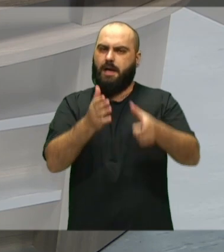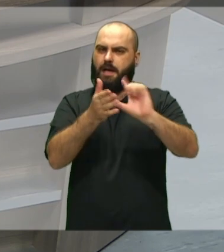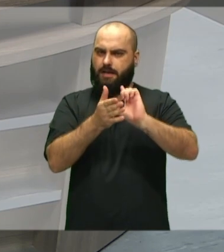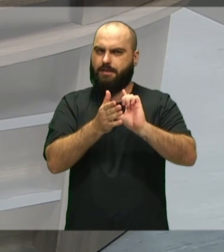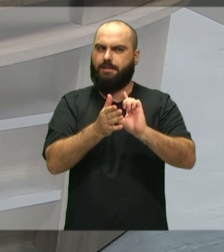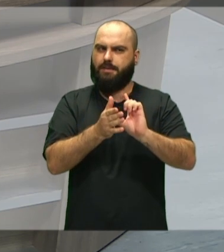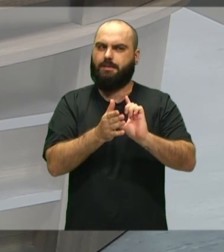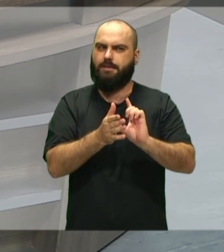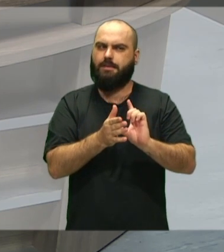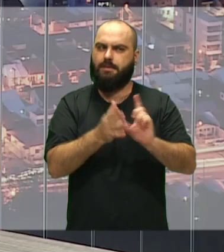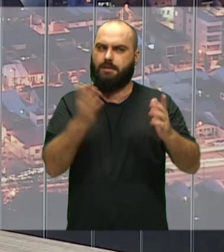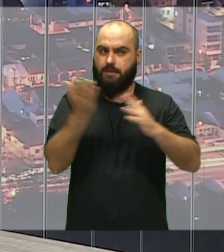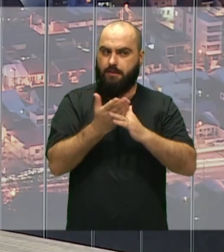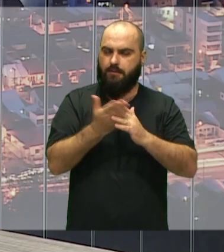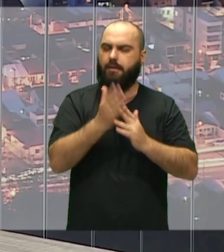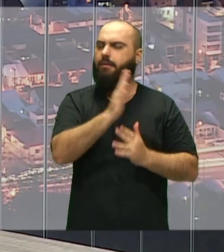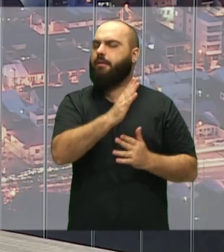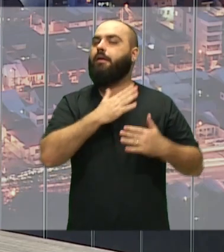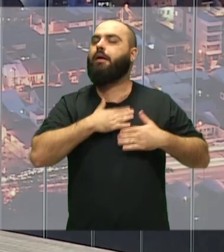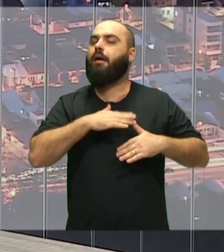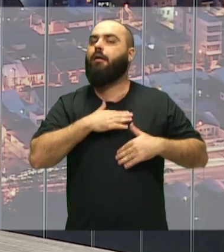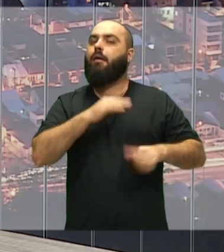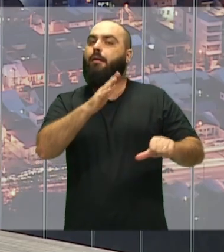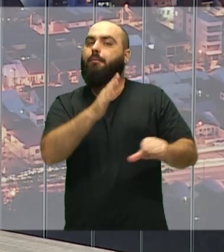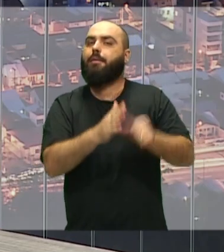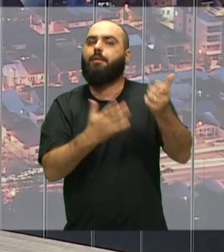ver contigo essa questão de